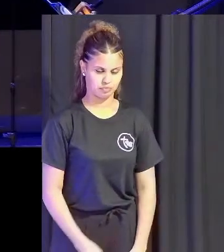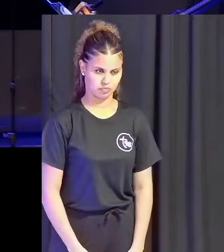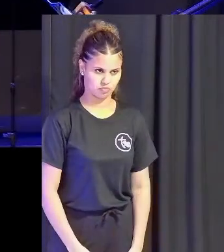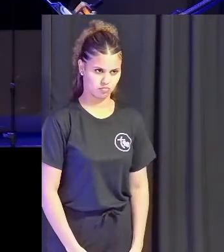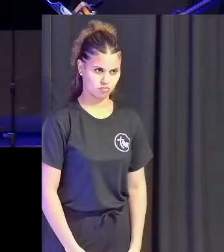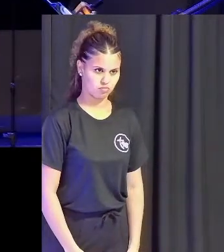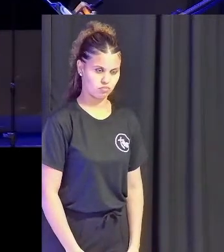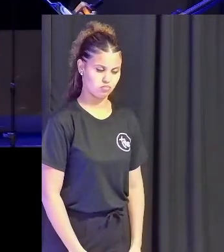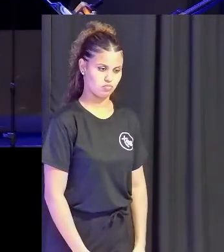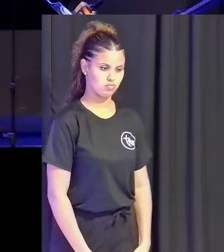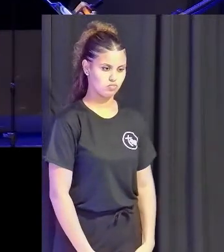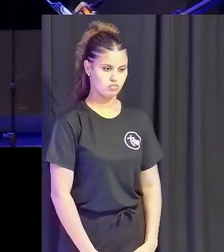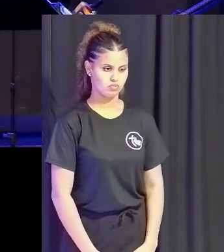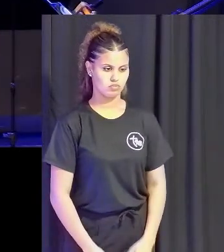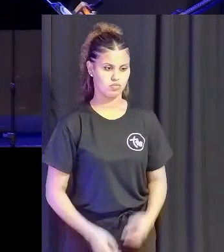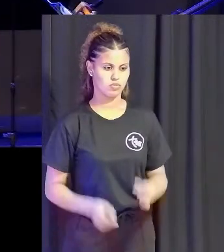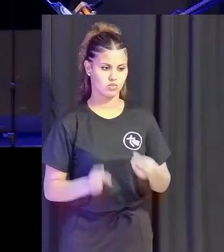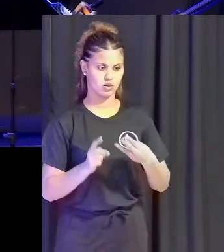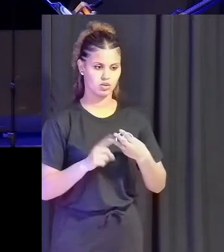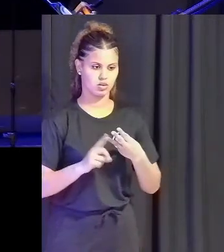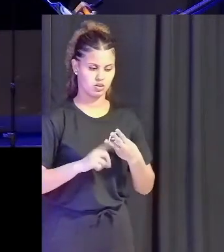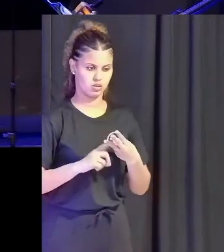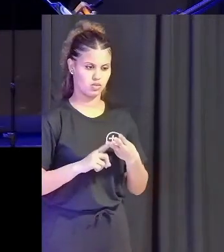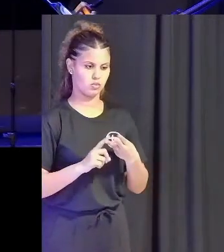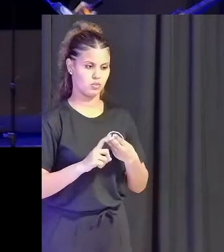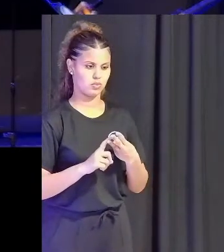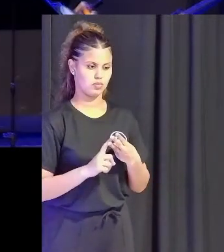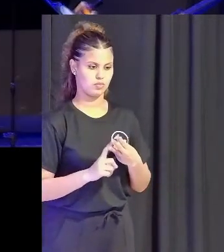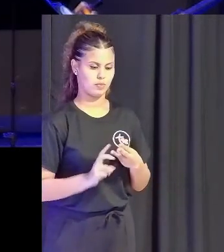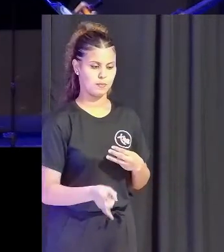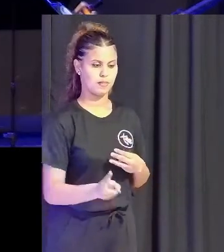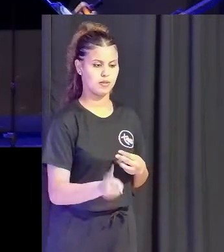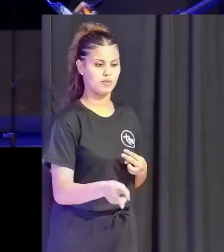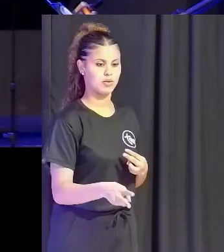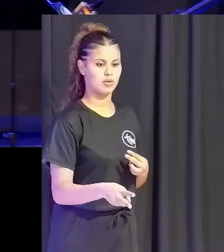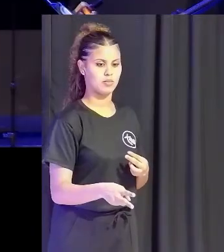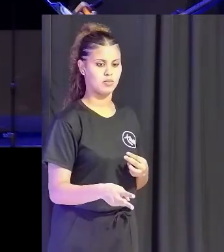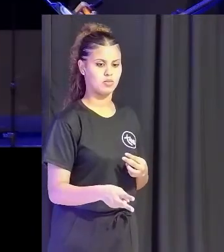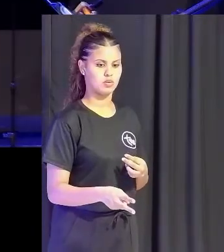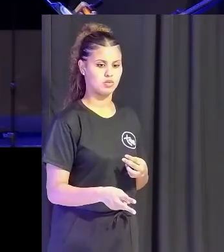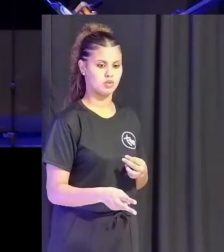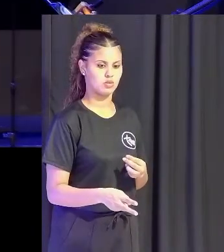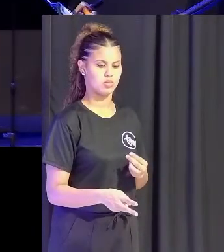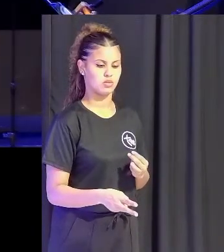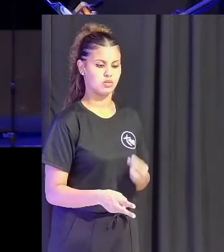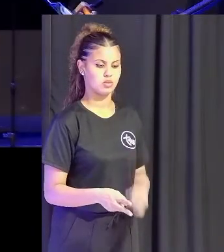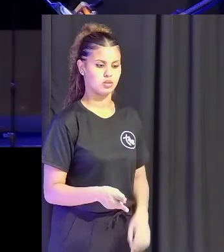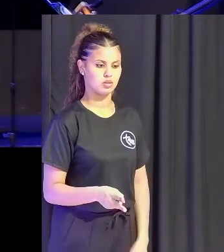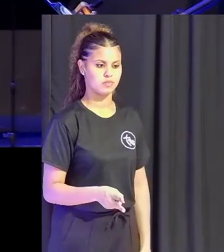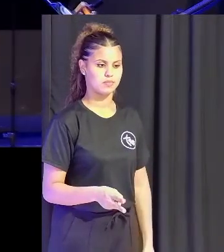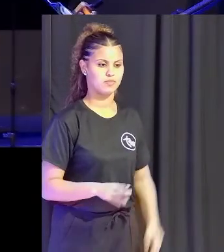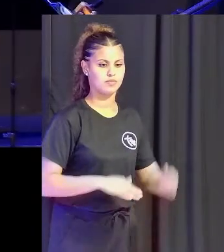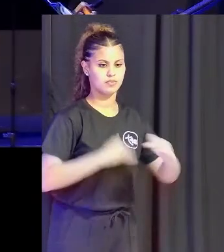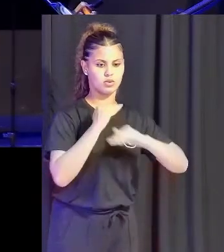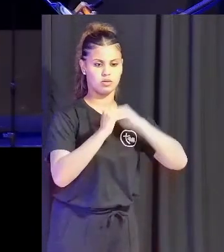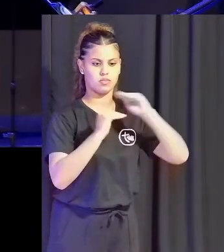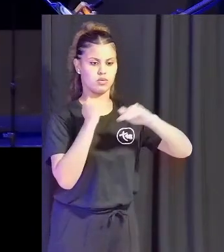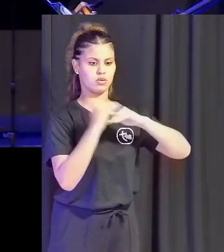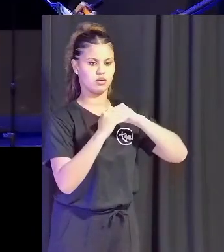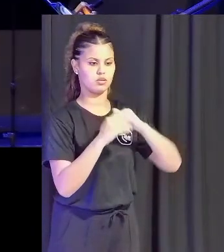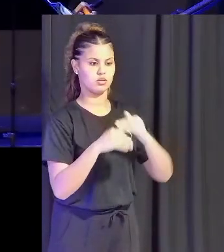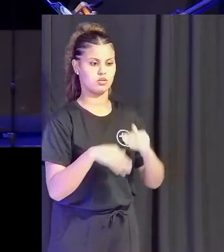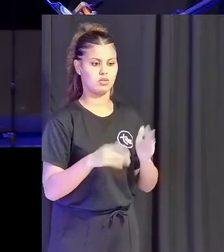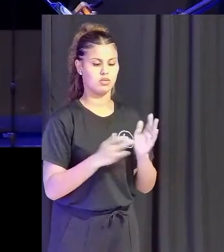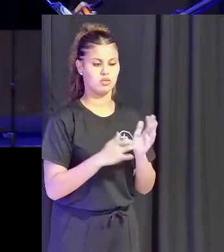O próximo ponto seria: continuemos avançando com Jesus, no versículo 11. Assim como devemos lembrar o